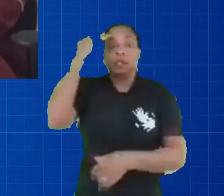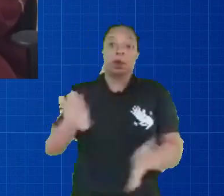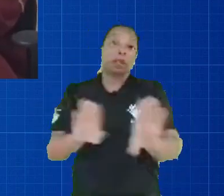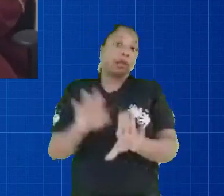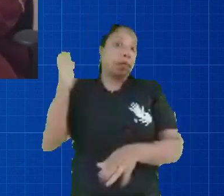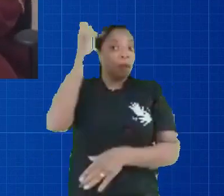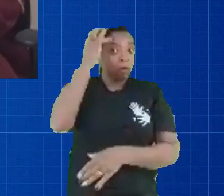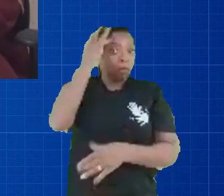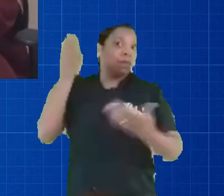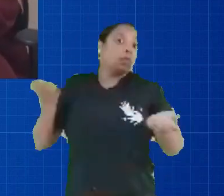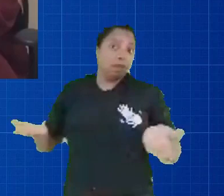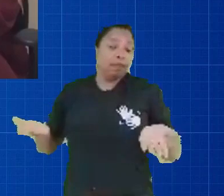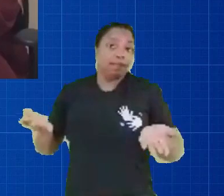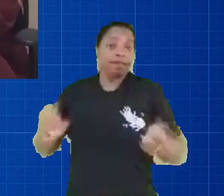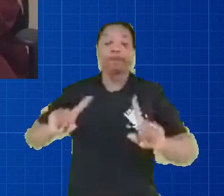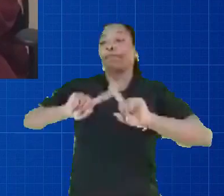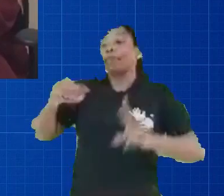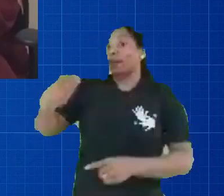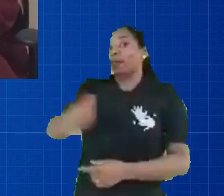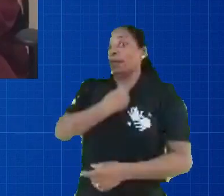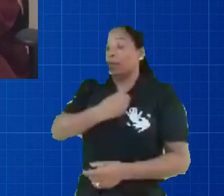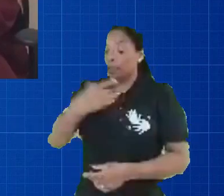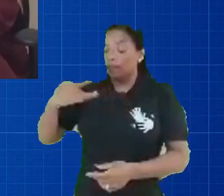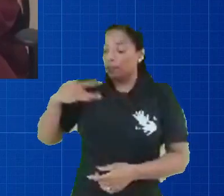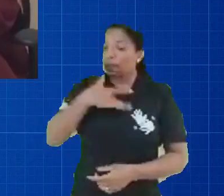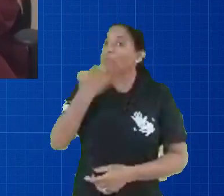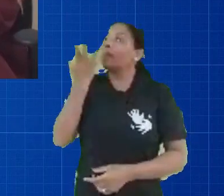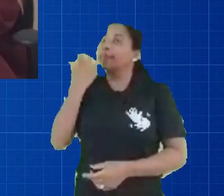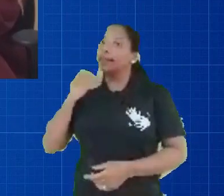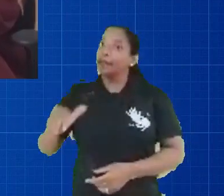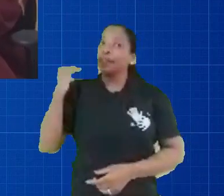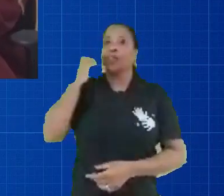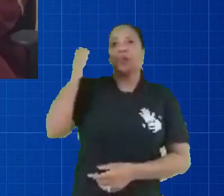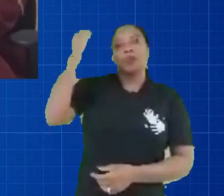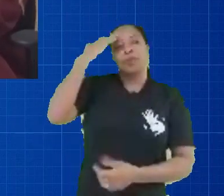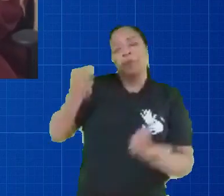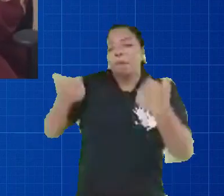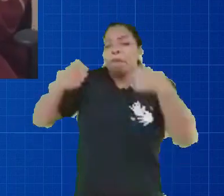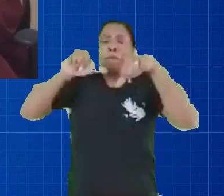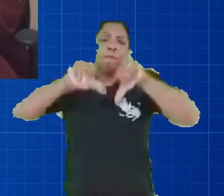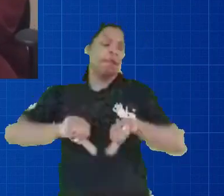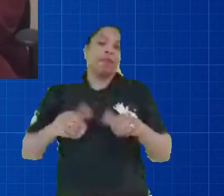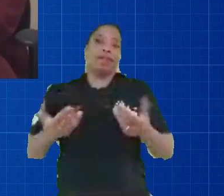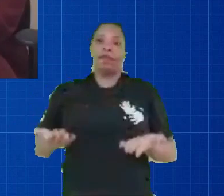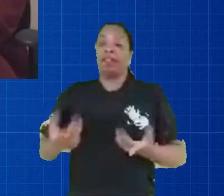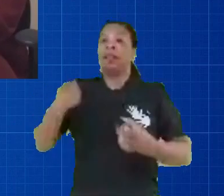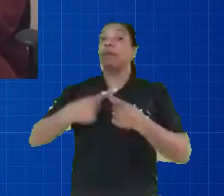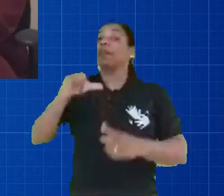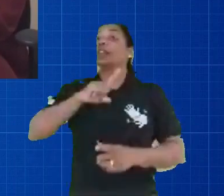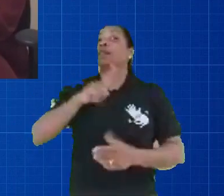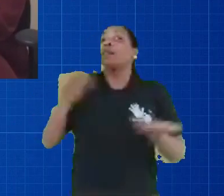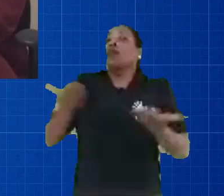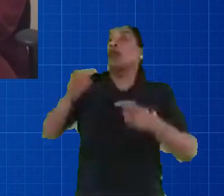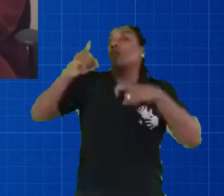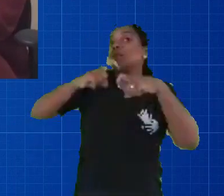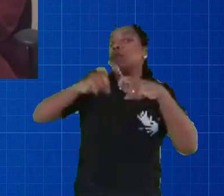Porque hoje mesmo, até agora mesmo, a gente vem recebendo laudos, né, Ana, de crianças com doenças